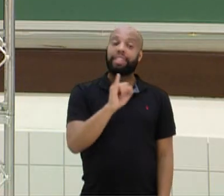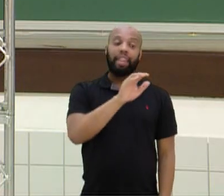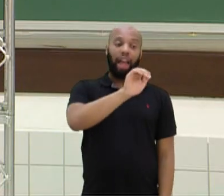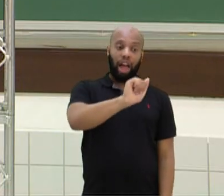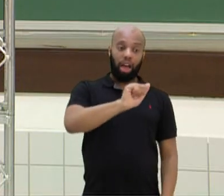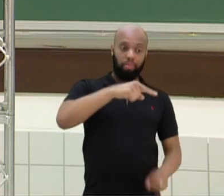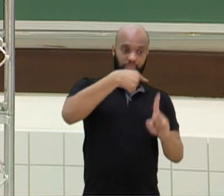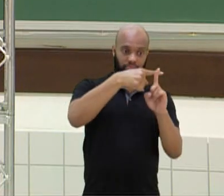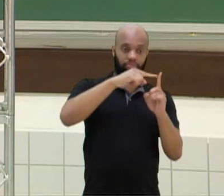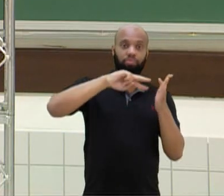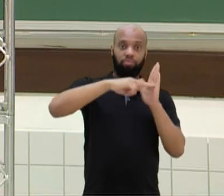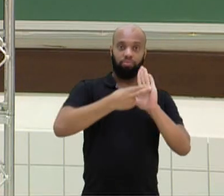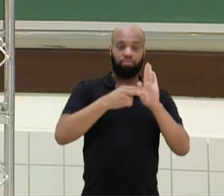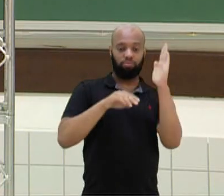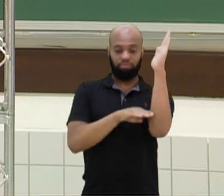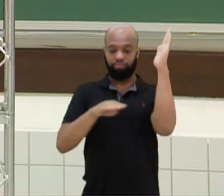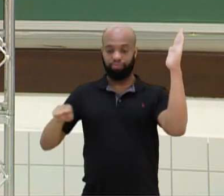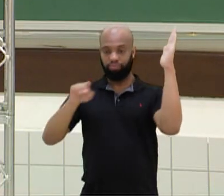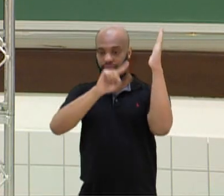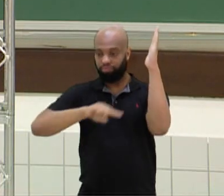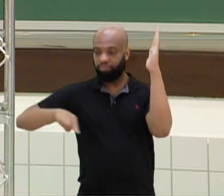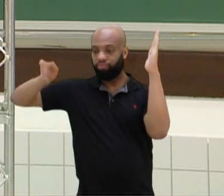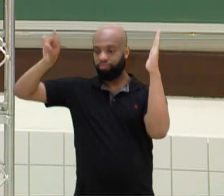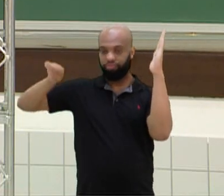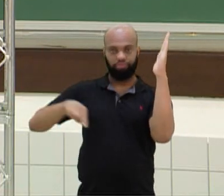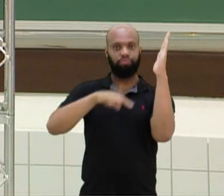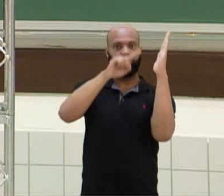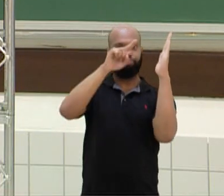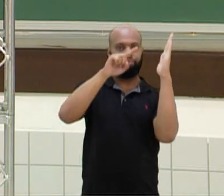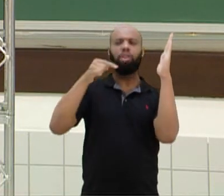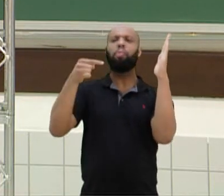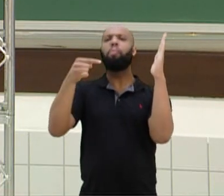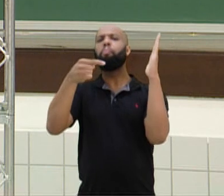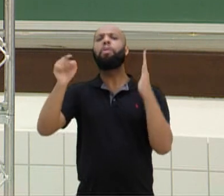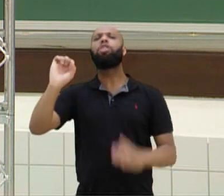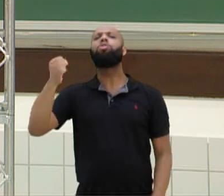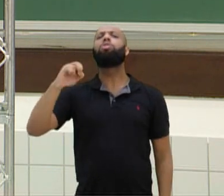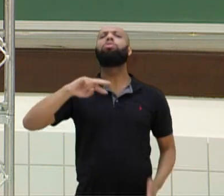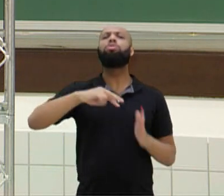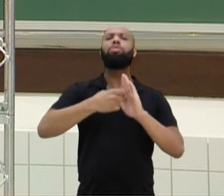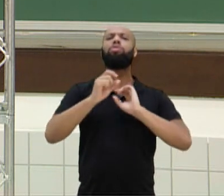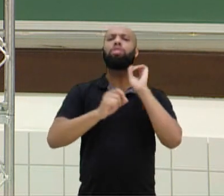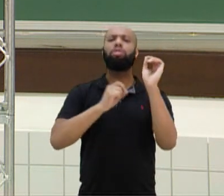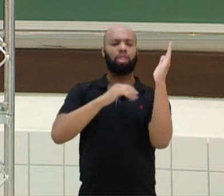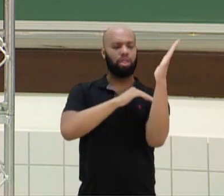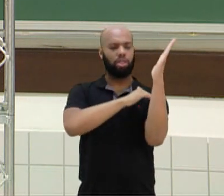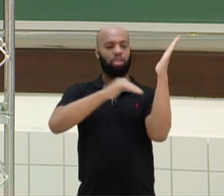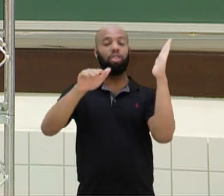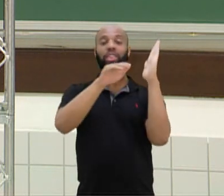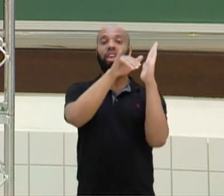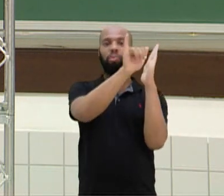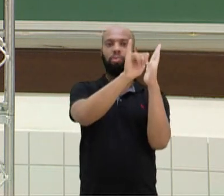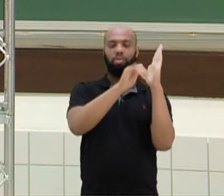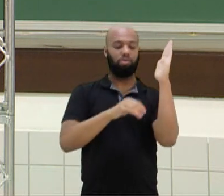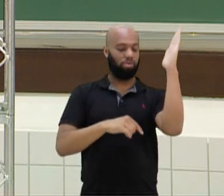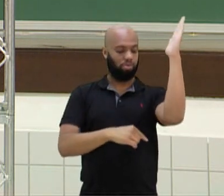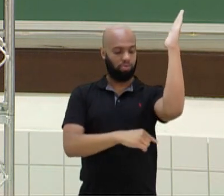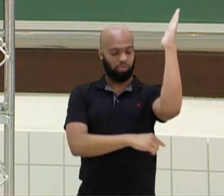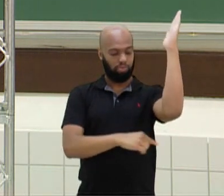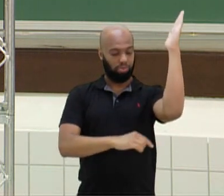Identificando os coeficientes. 2 é o nosso coeficiente A, coeficiente B eu não tenho, é